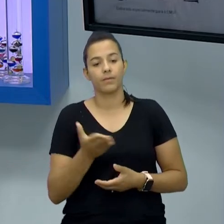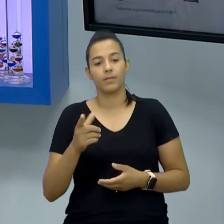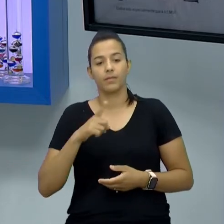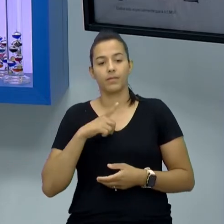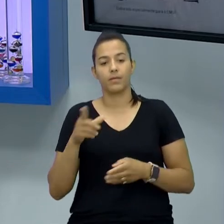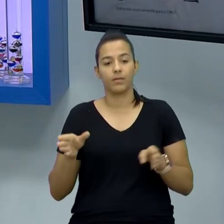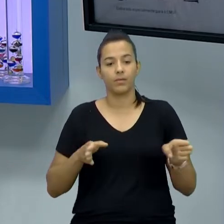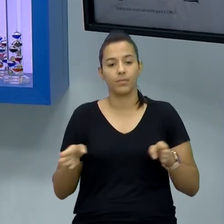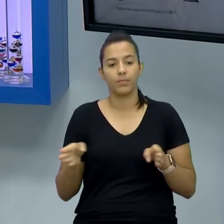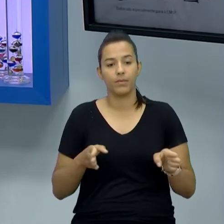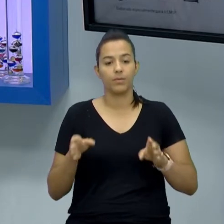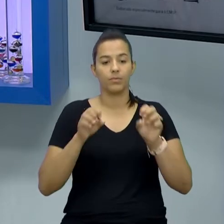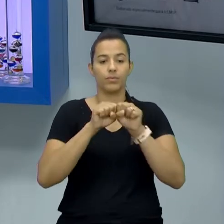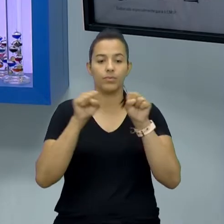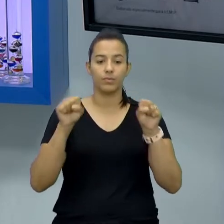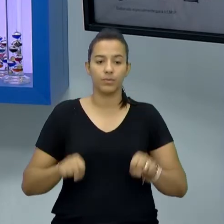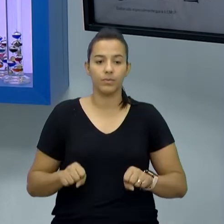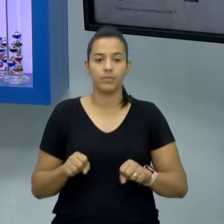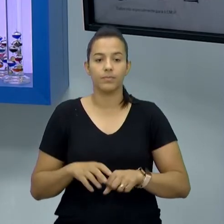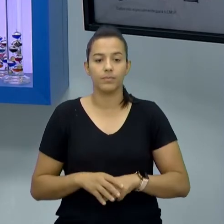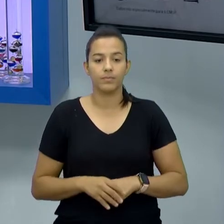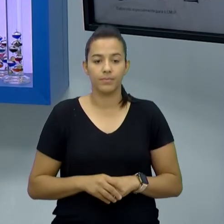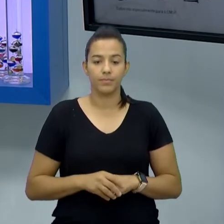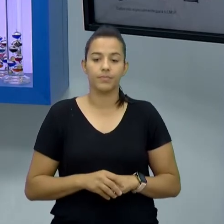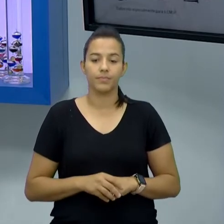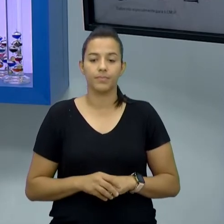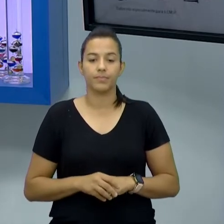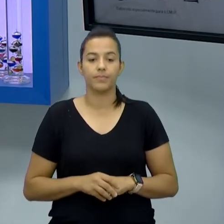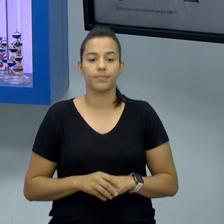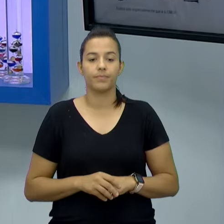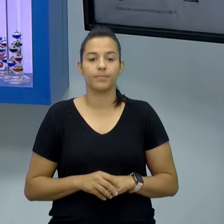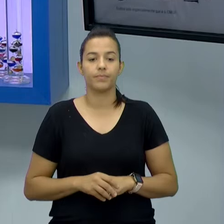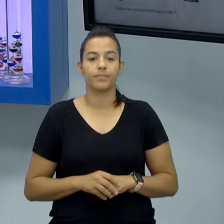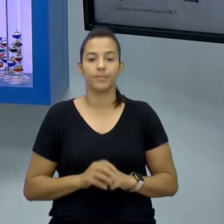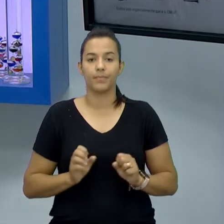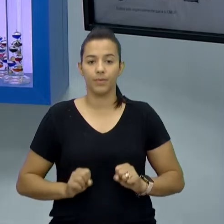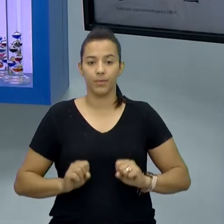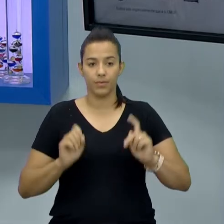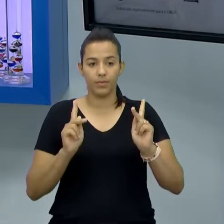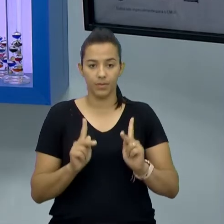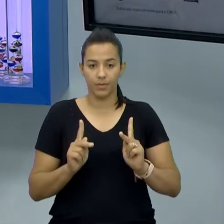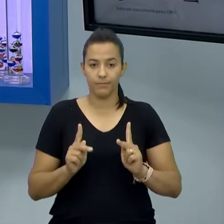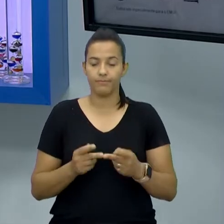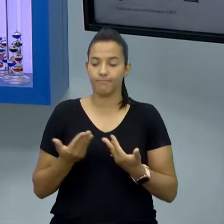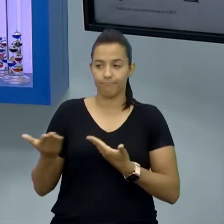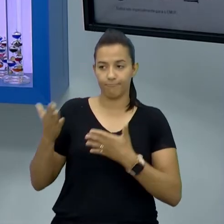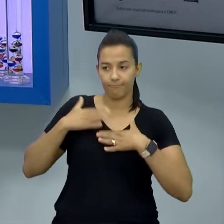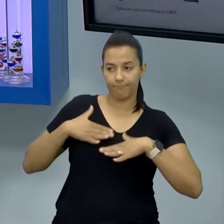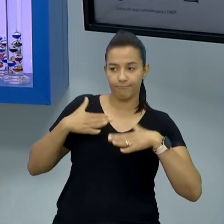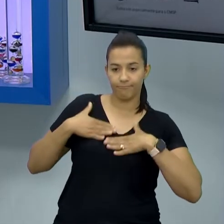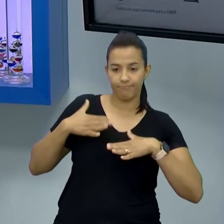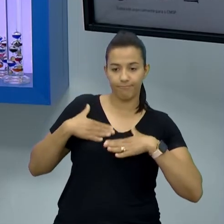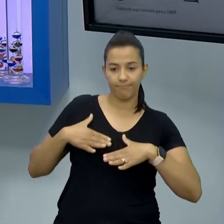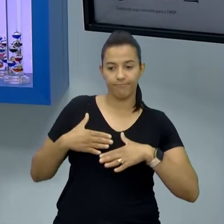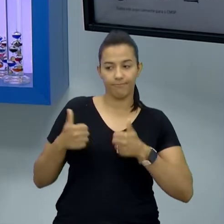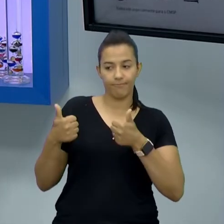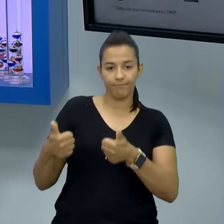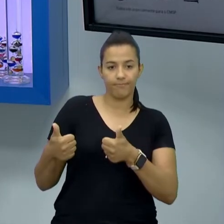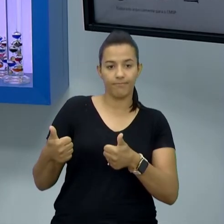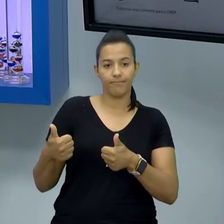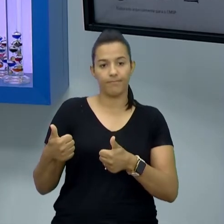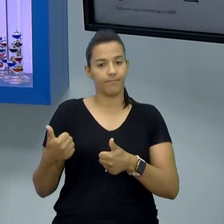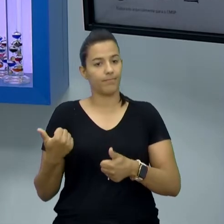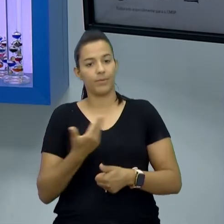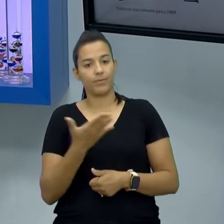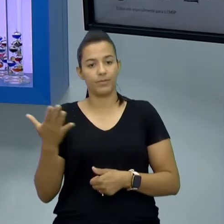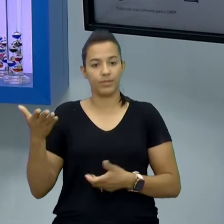período do sistema, o movimento harmônico simples. Certo, Gibalina? Tranquilo? De boa? Você está uma